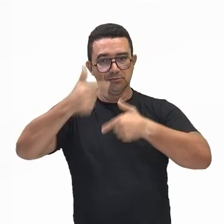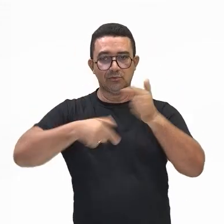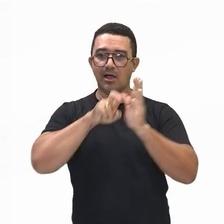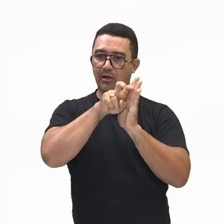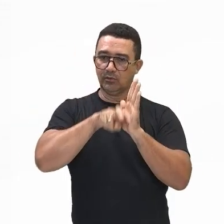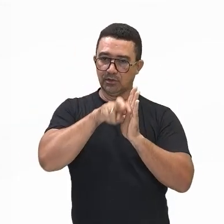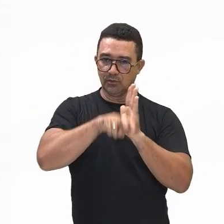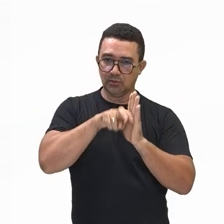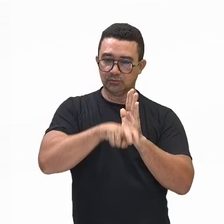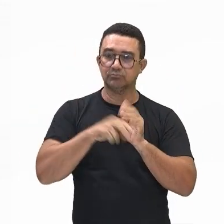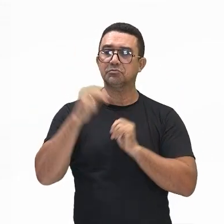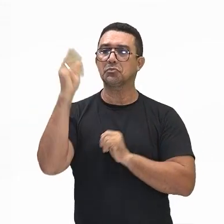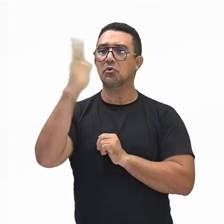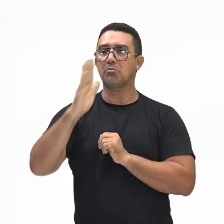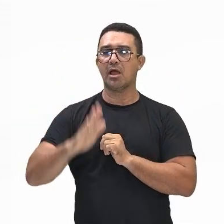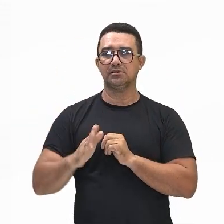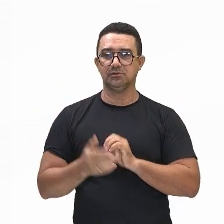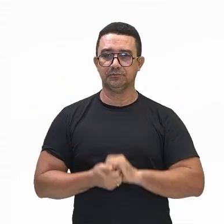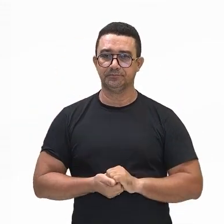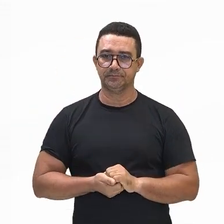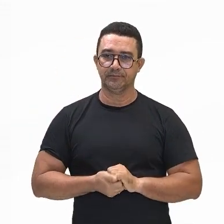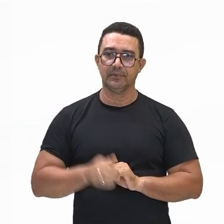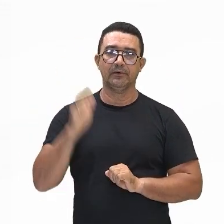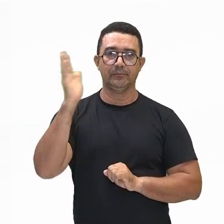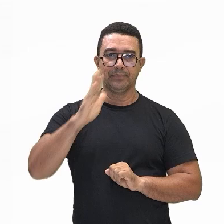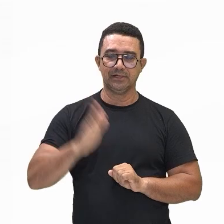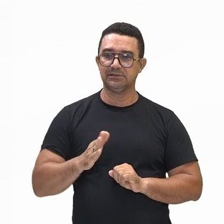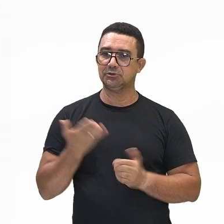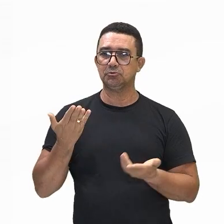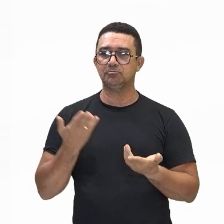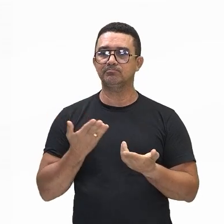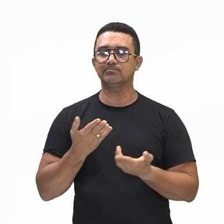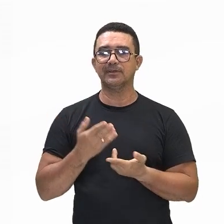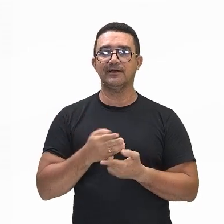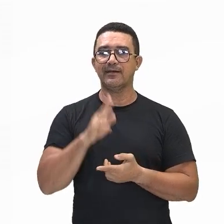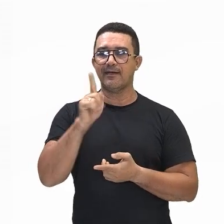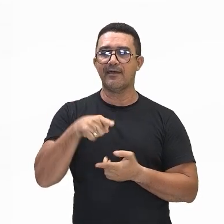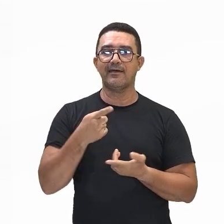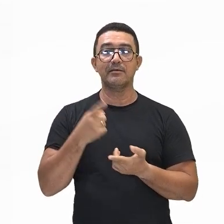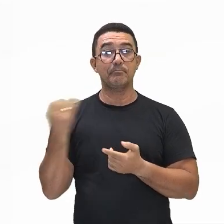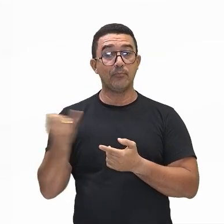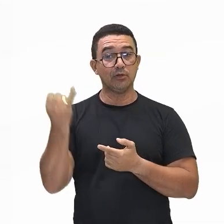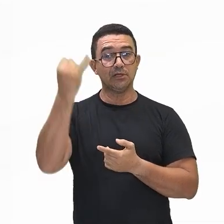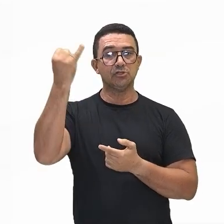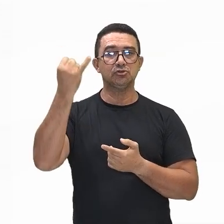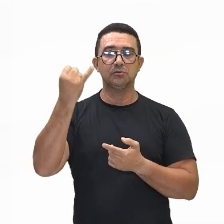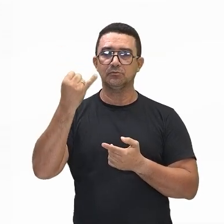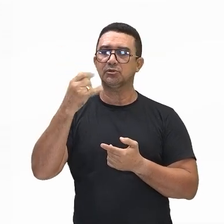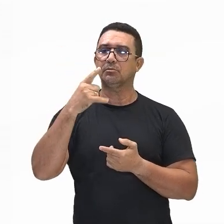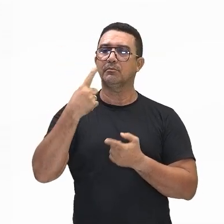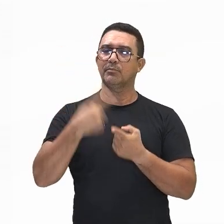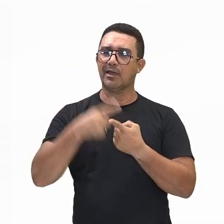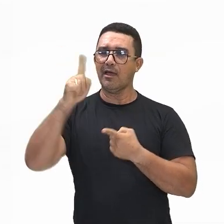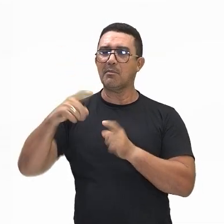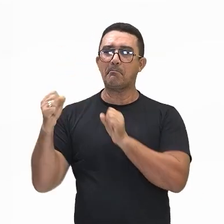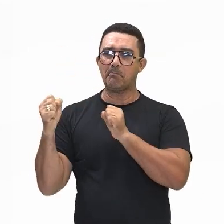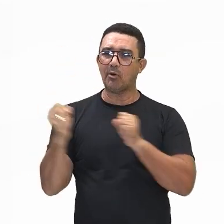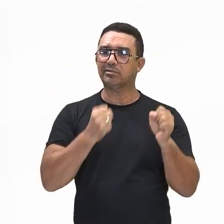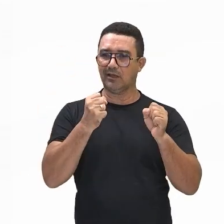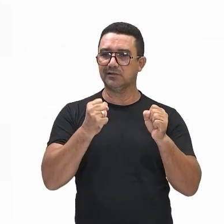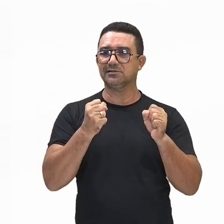agronegócio. E o Brasil, como é que fica? O Brasil acaba se destacando como uma potência, tanto na parte do cultivo quanto